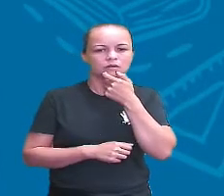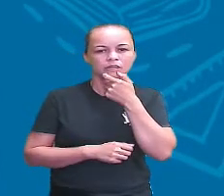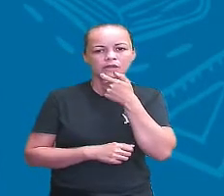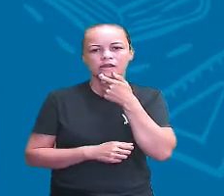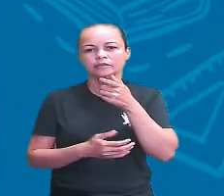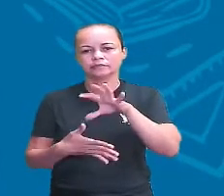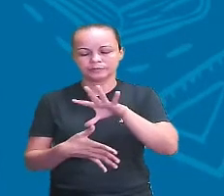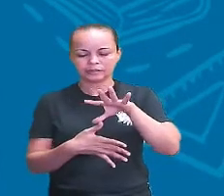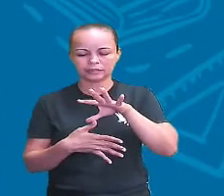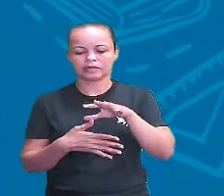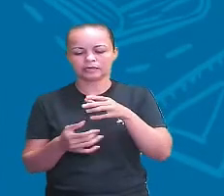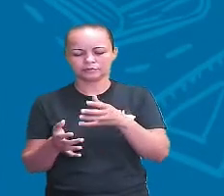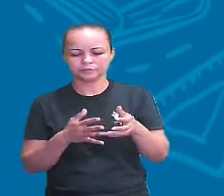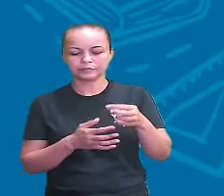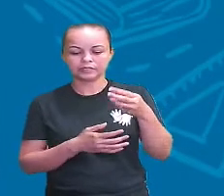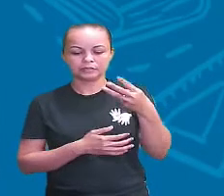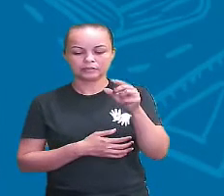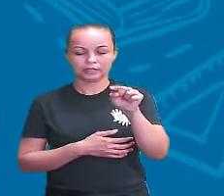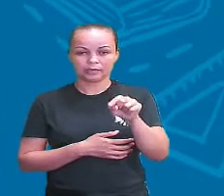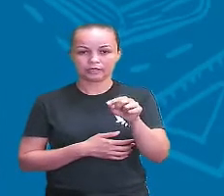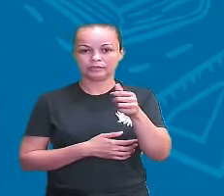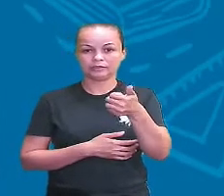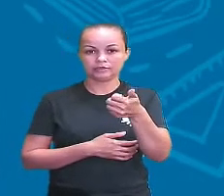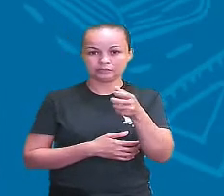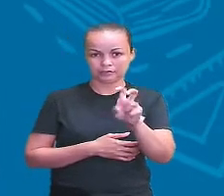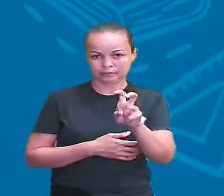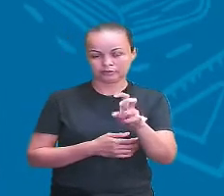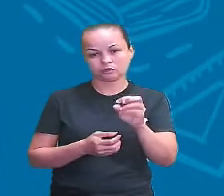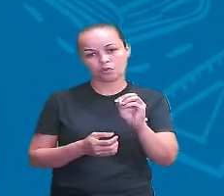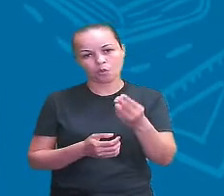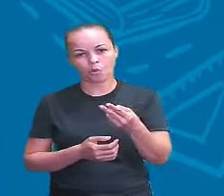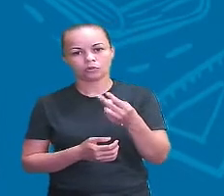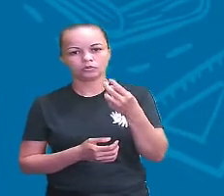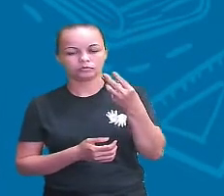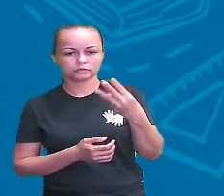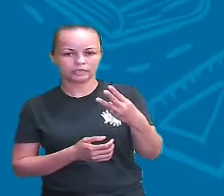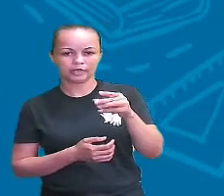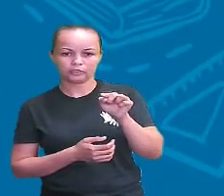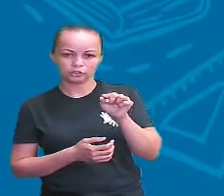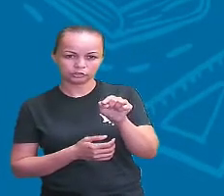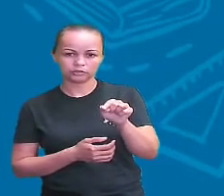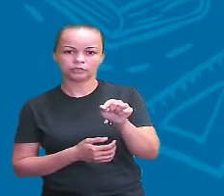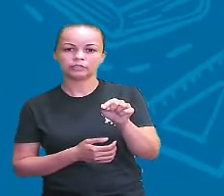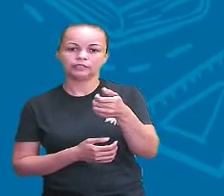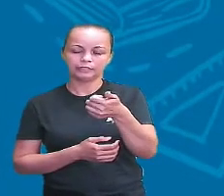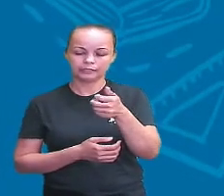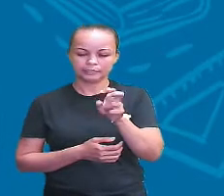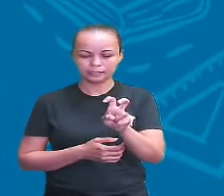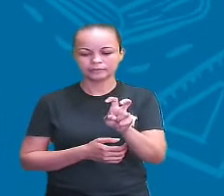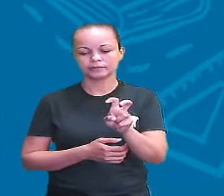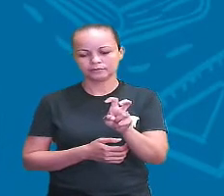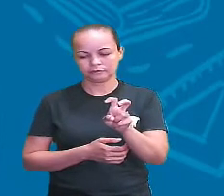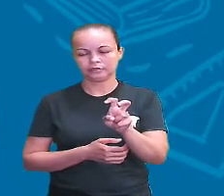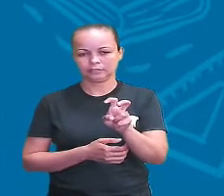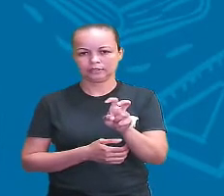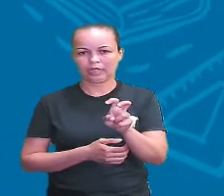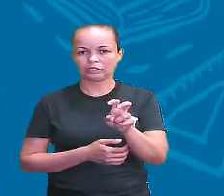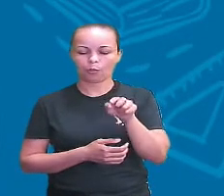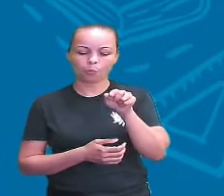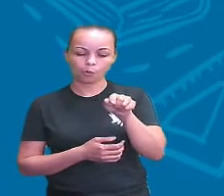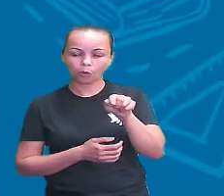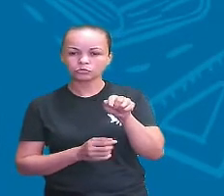3:15, it's 3:15, já direto, ou eu posso falar no inglês britânico, it's a quarter past